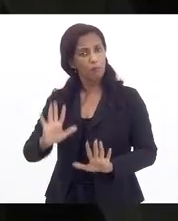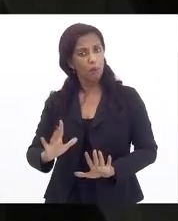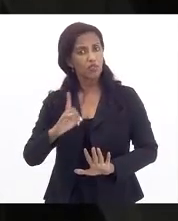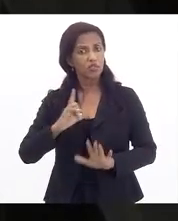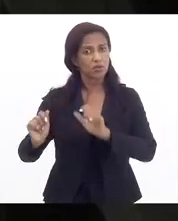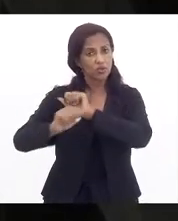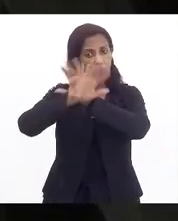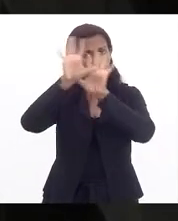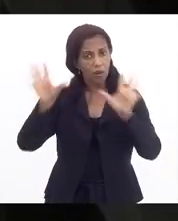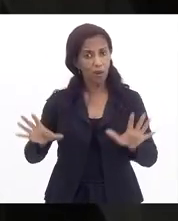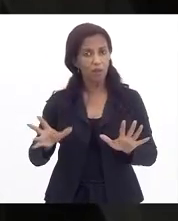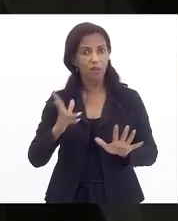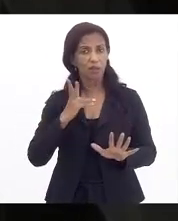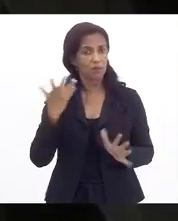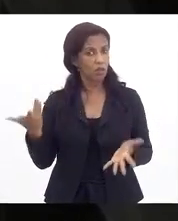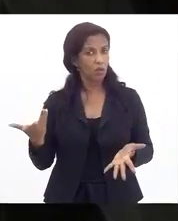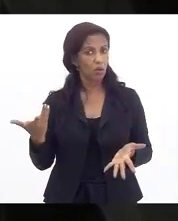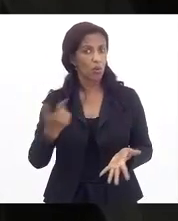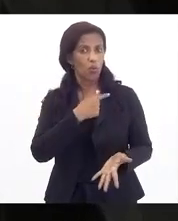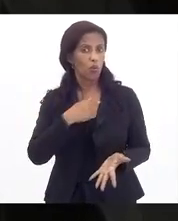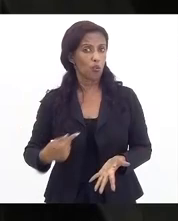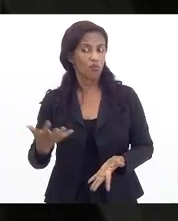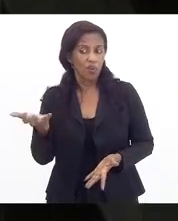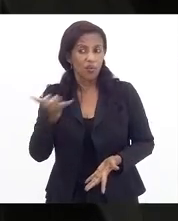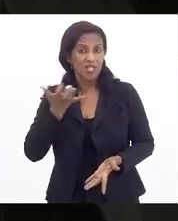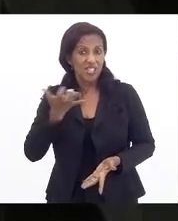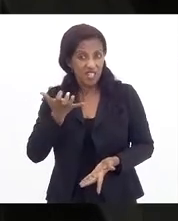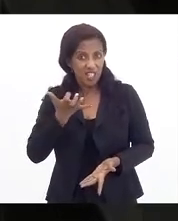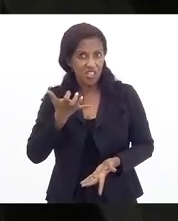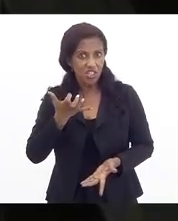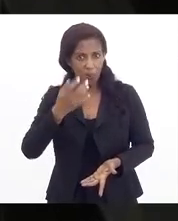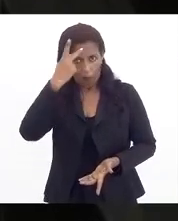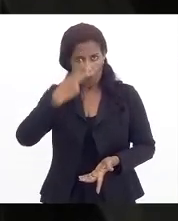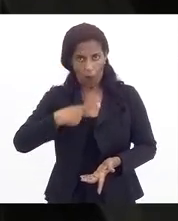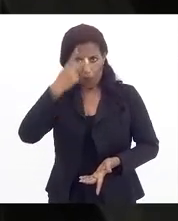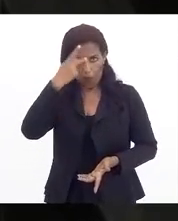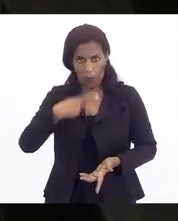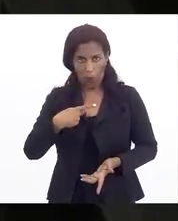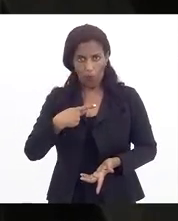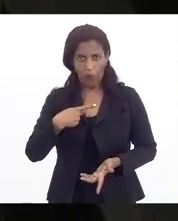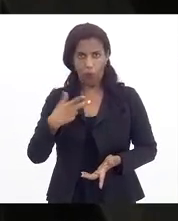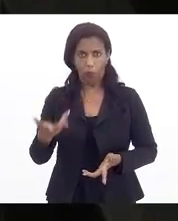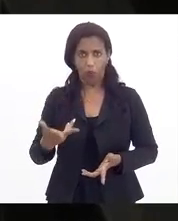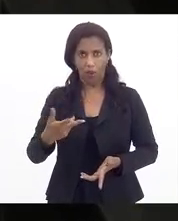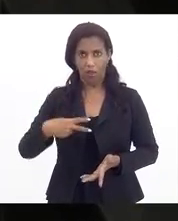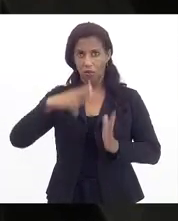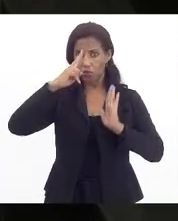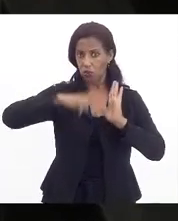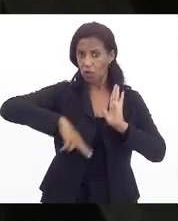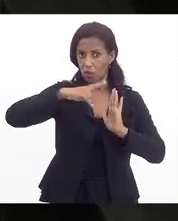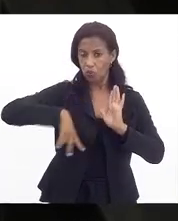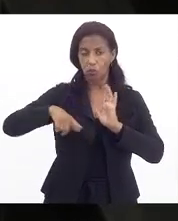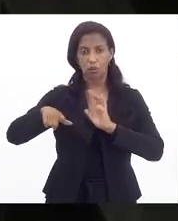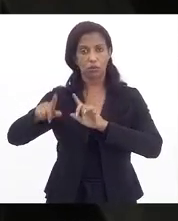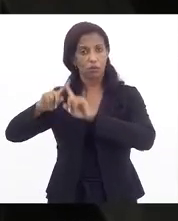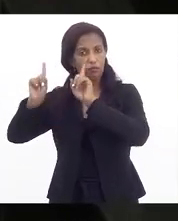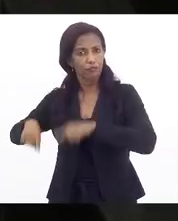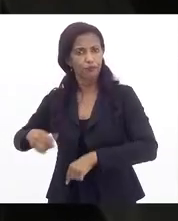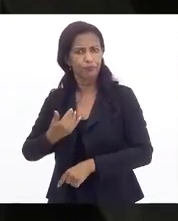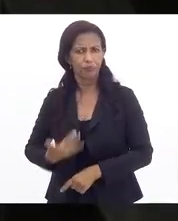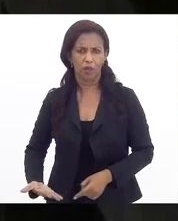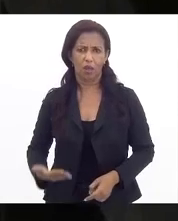claras falar as claras do governo quis fazer isso que eu tenho entendimento próprio é a sua leitura sobre serviço porque